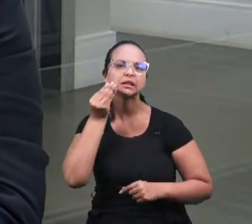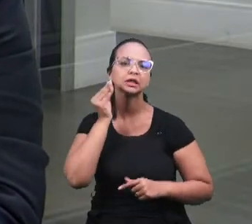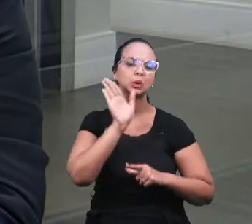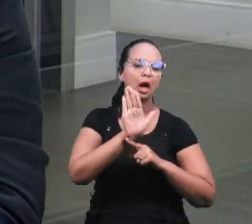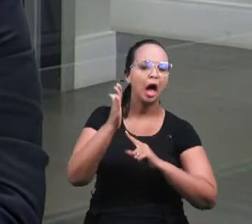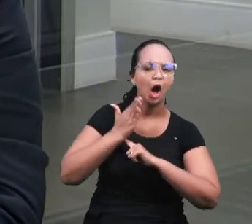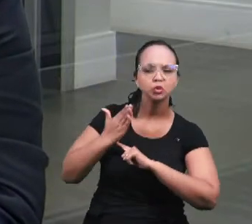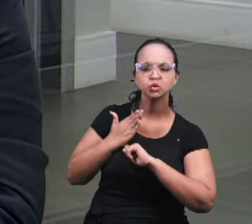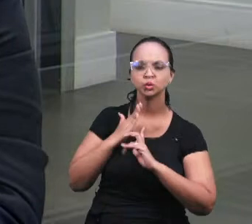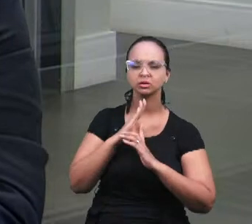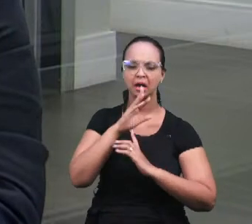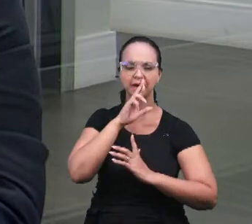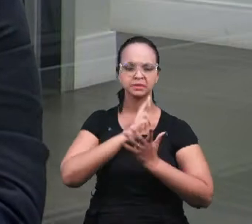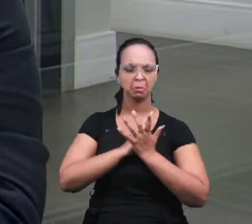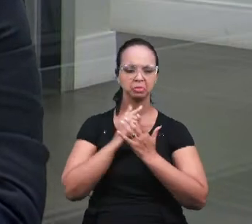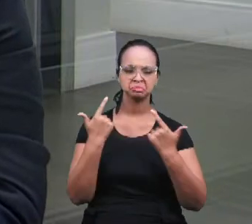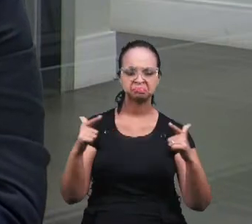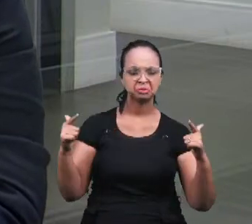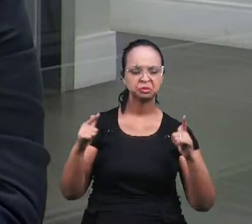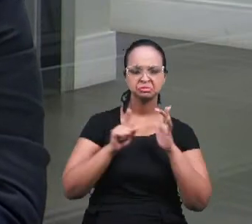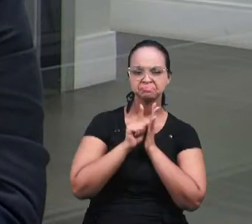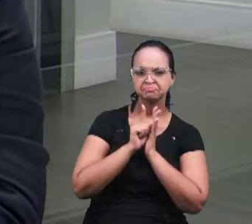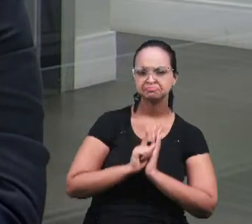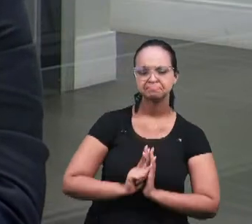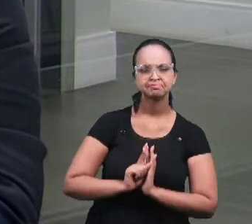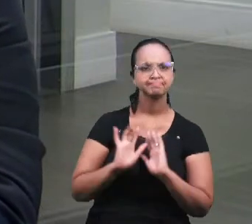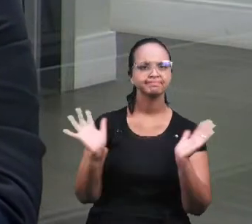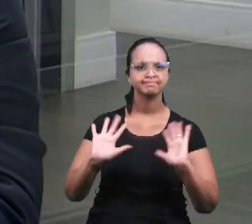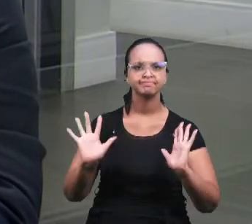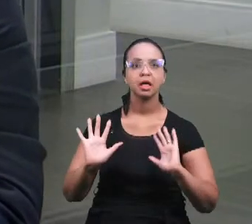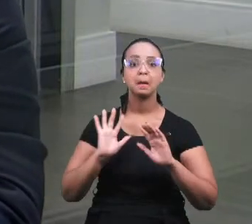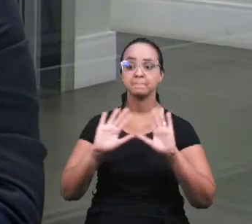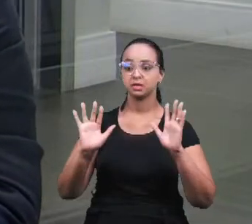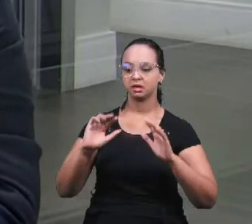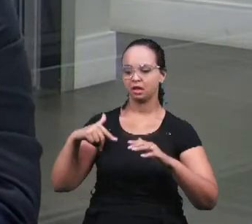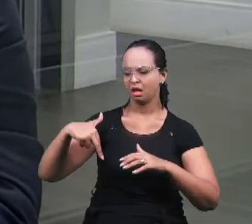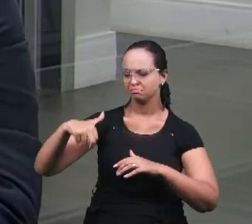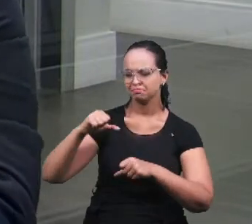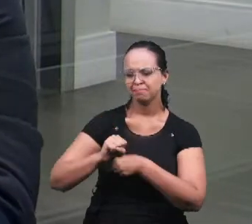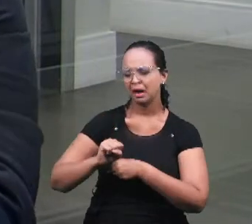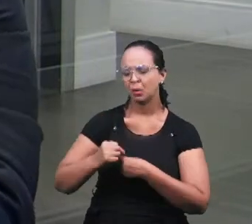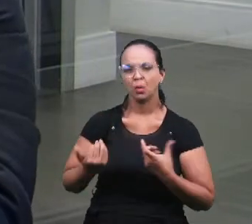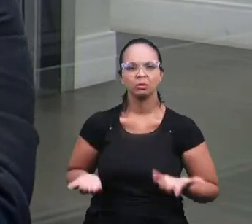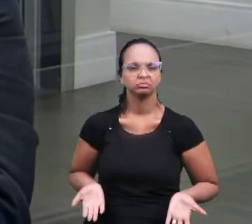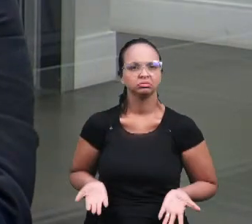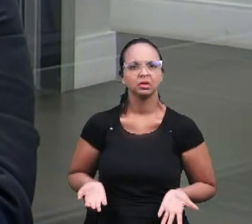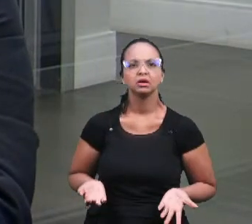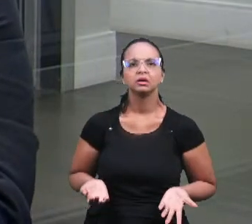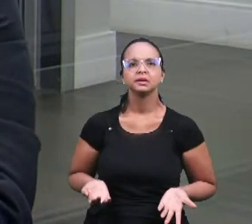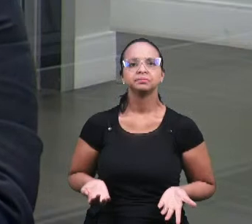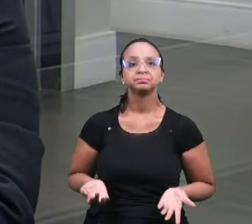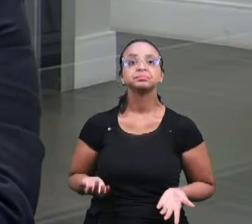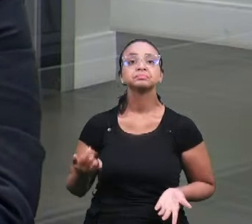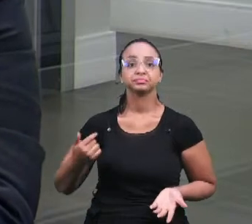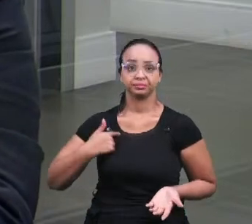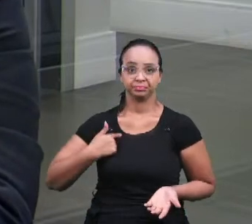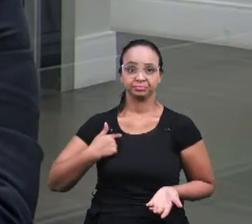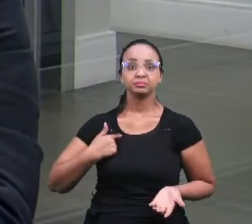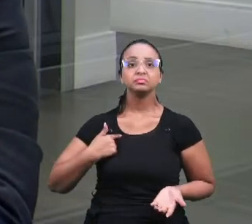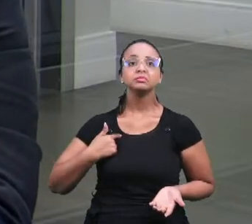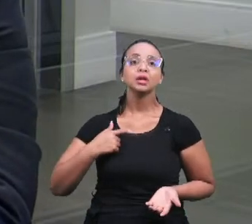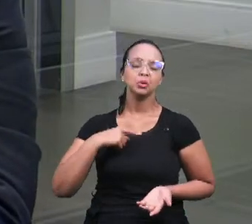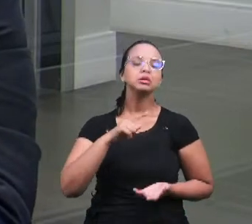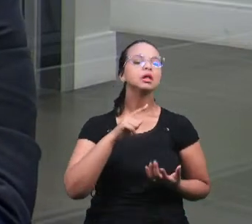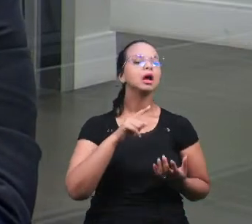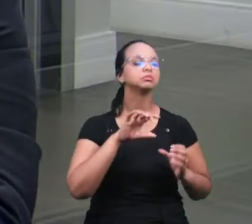tinha uma resposta, né? E a minha sobrinha tinha parado de andar. E eu estava saindo para dar uma aula para